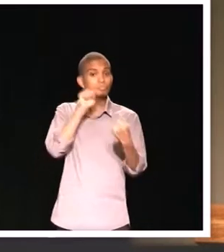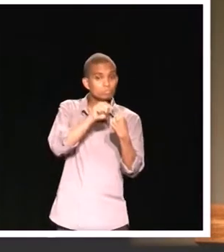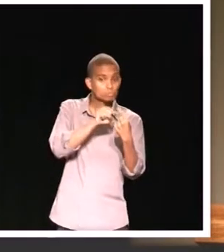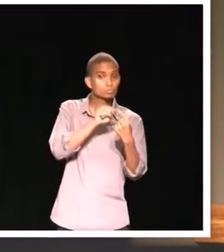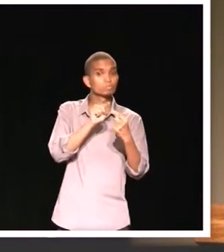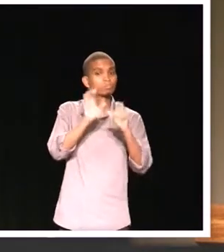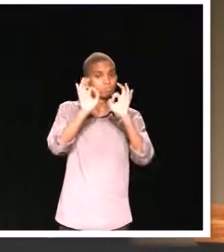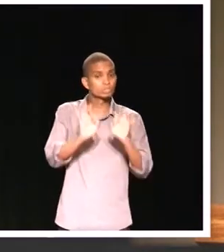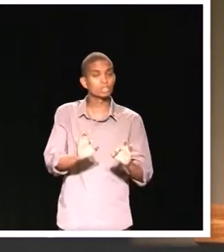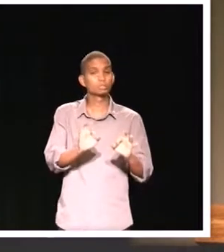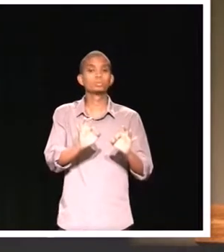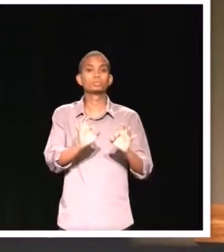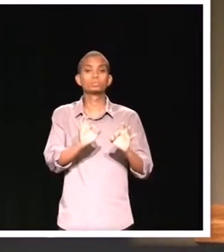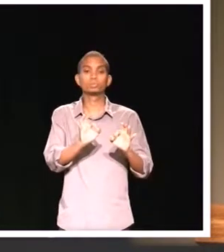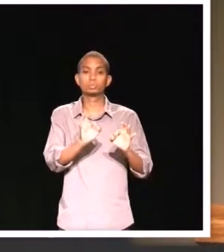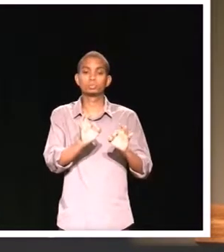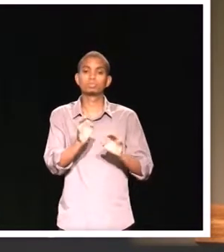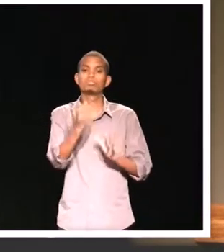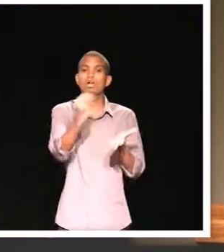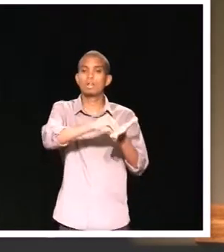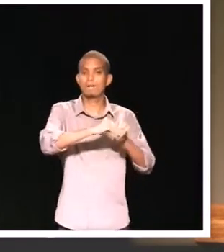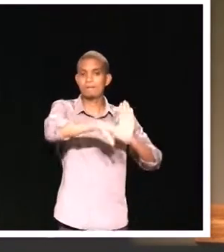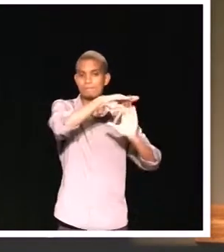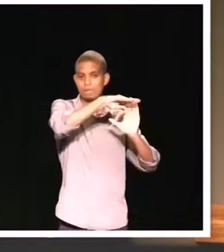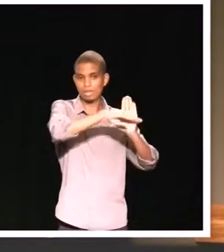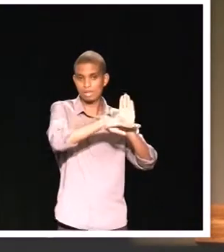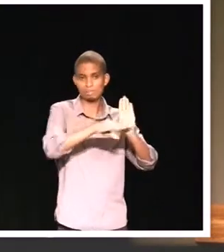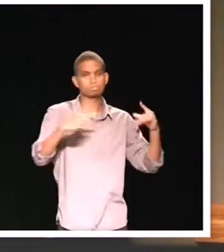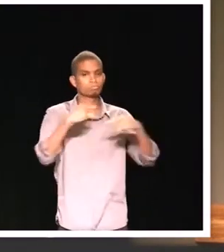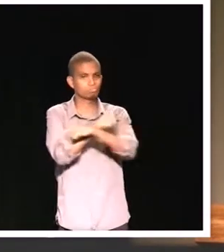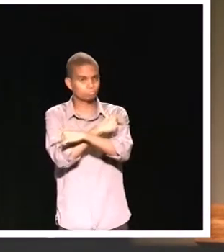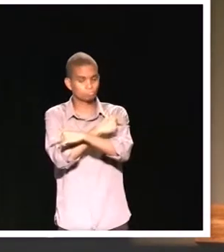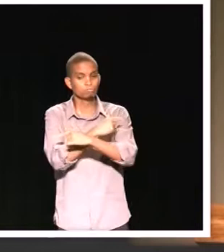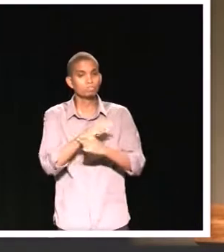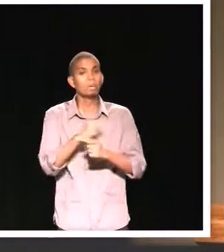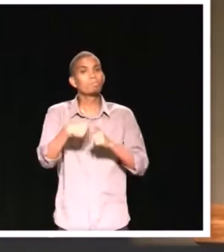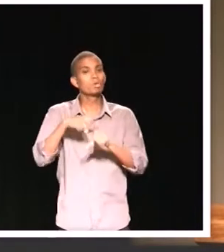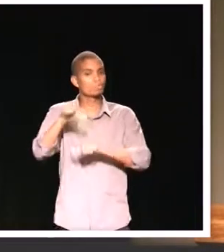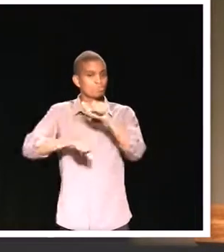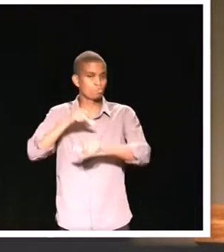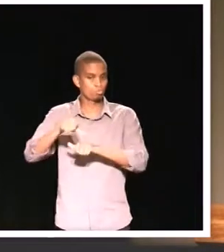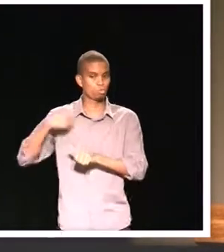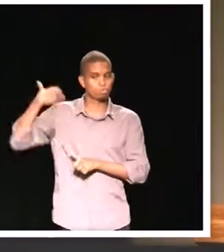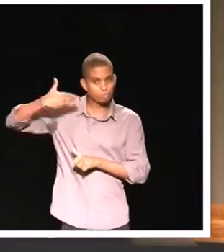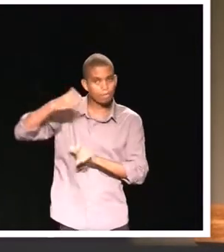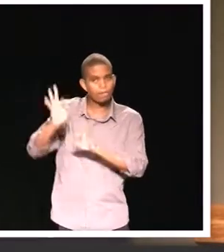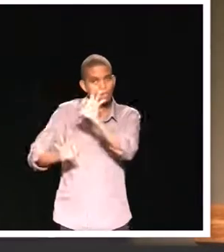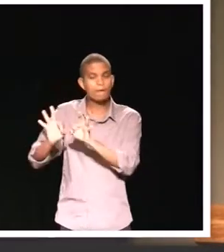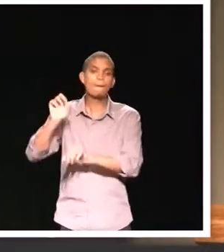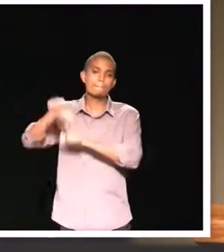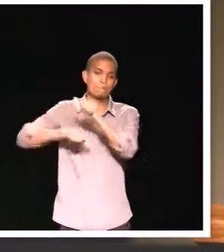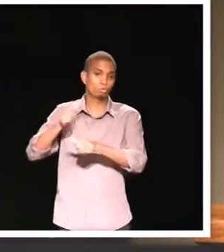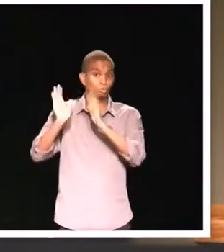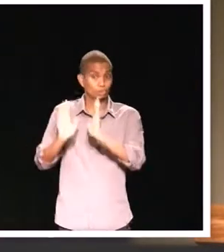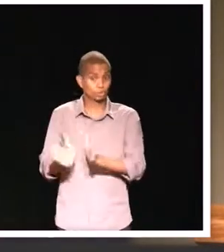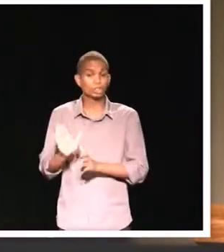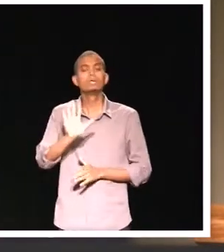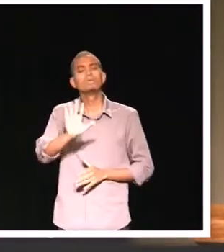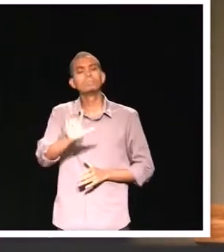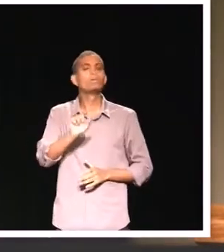título que está colocado no programa, porque houve uma mudança no caminho. Mas,